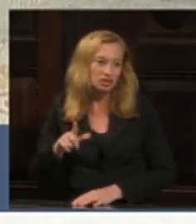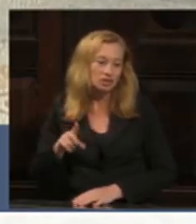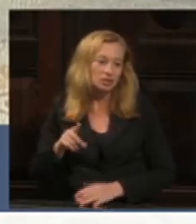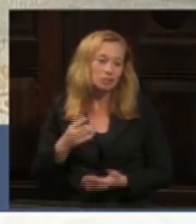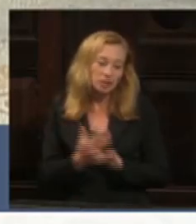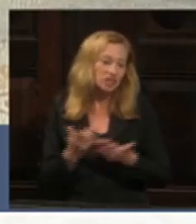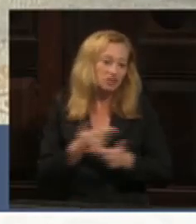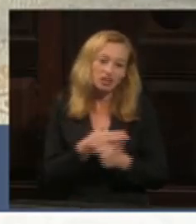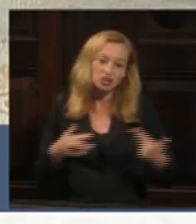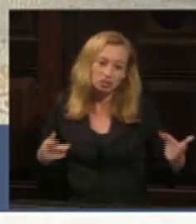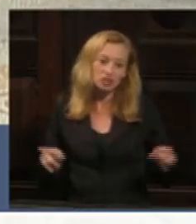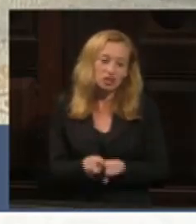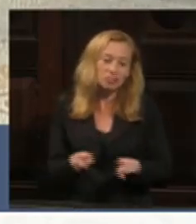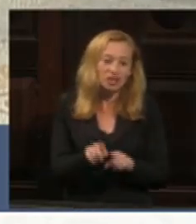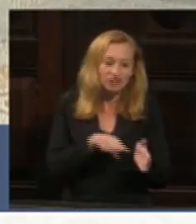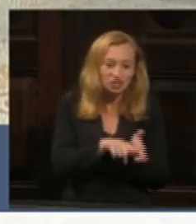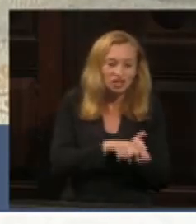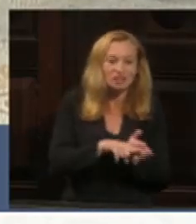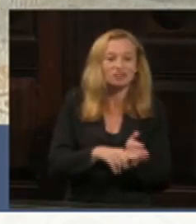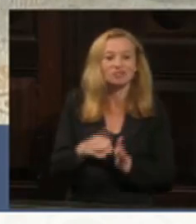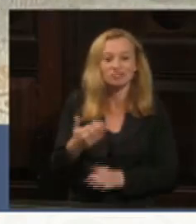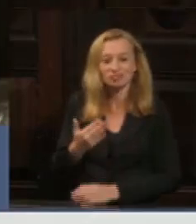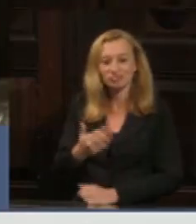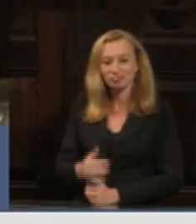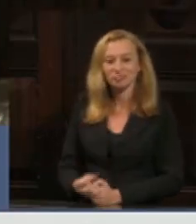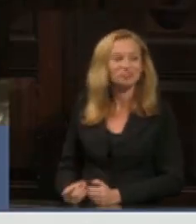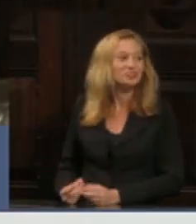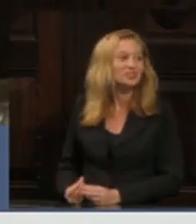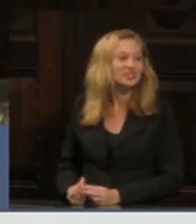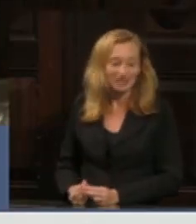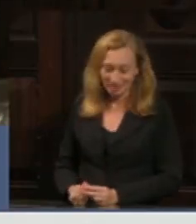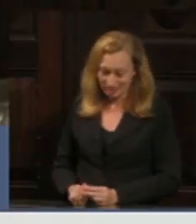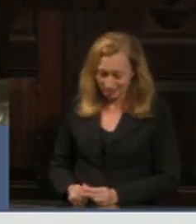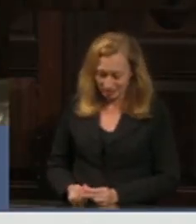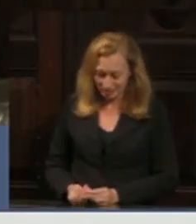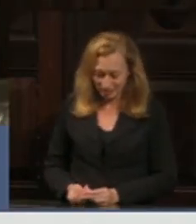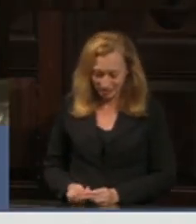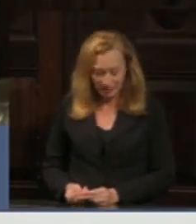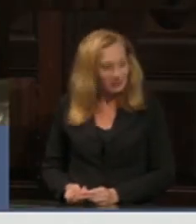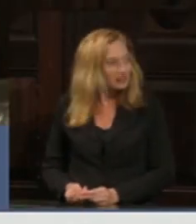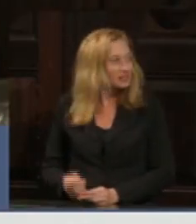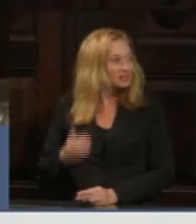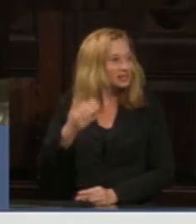lugar nenhum. Só uma questão de ordem, né? Obrigado. Valeu. Senhora presidente,